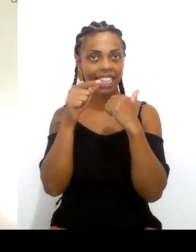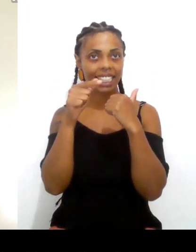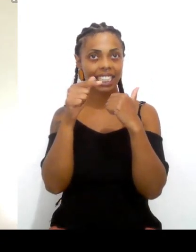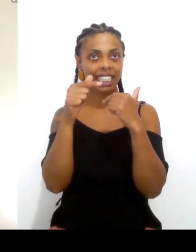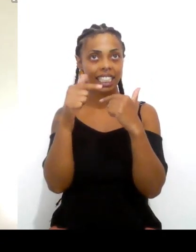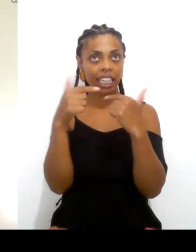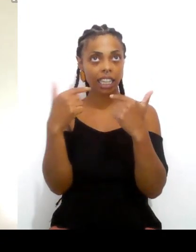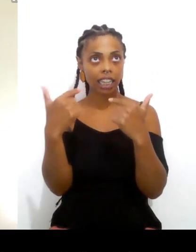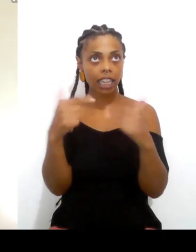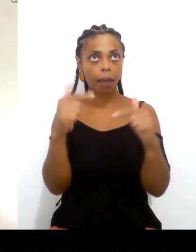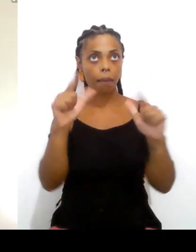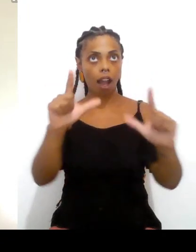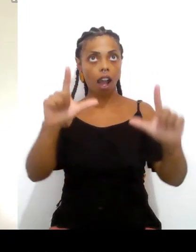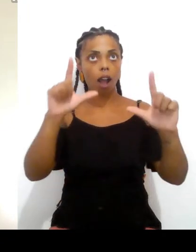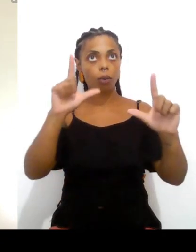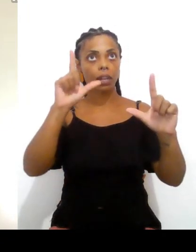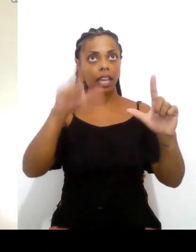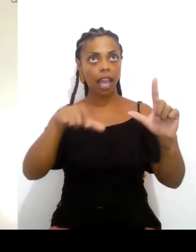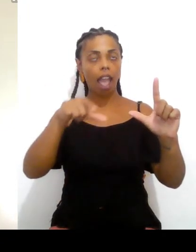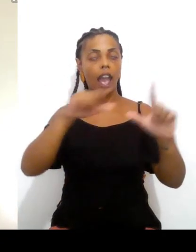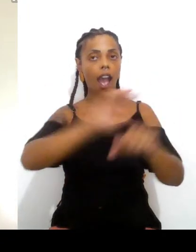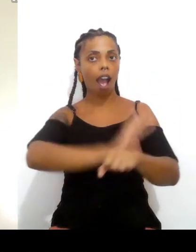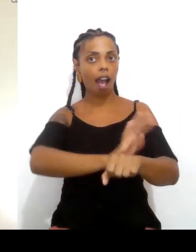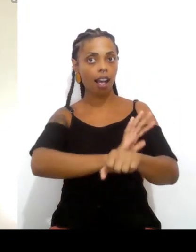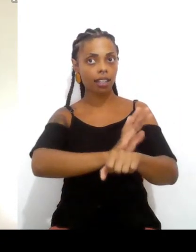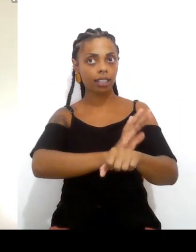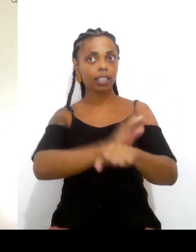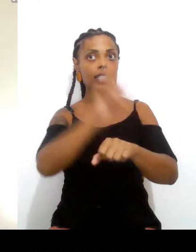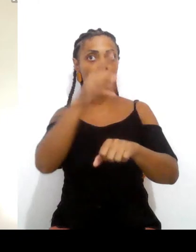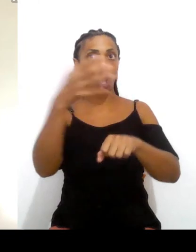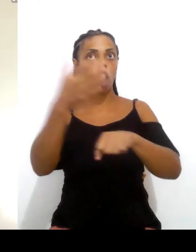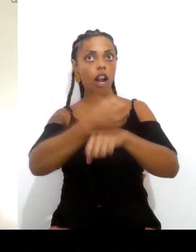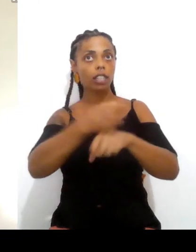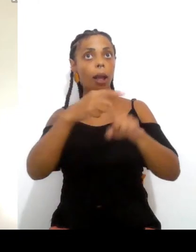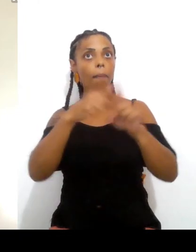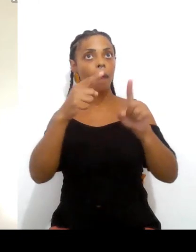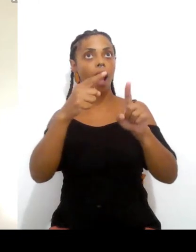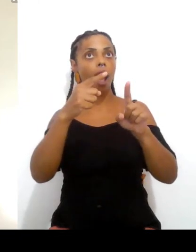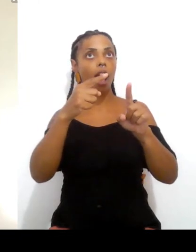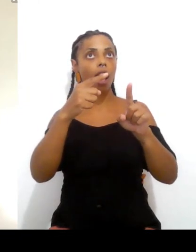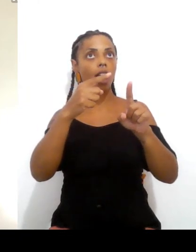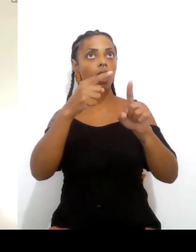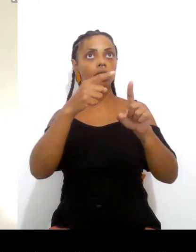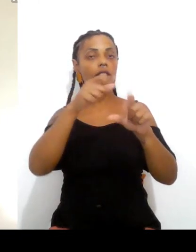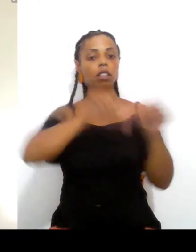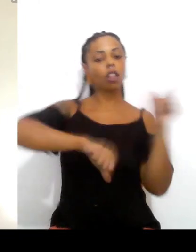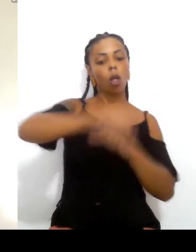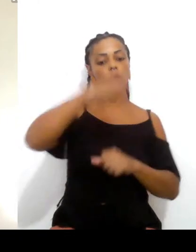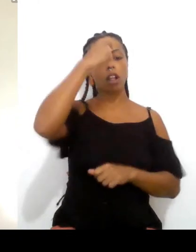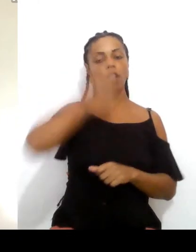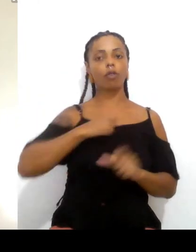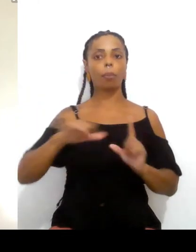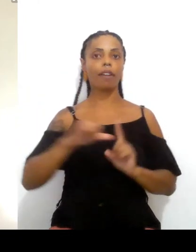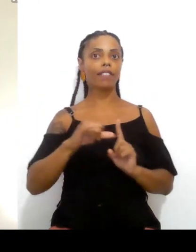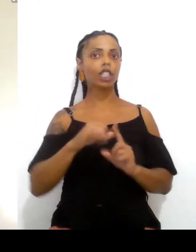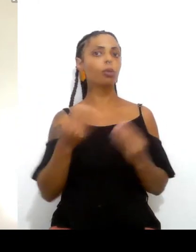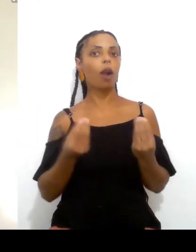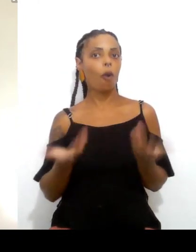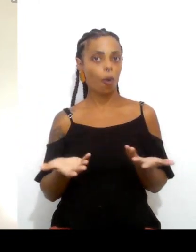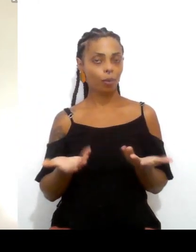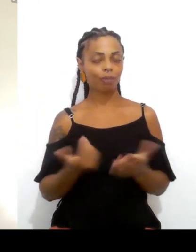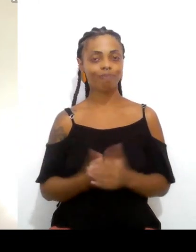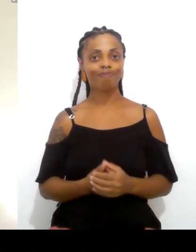colonizadora Então são questões que eu acho que advém